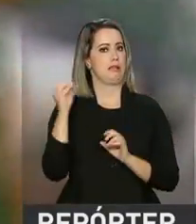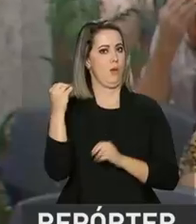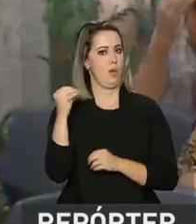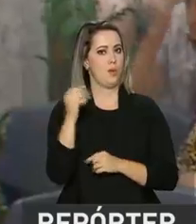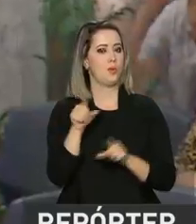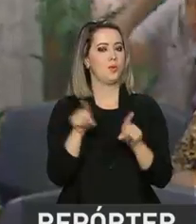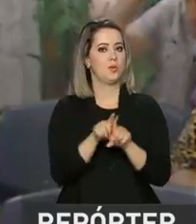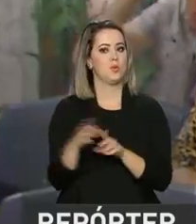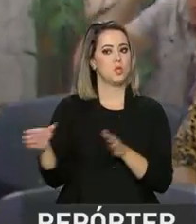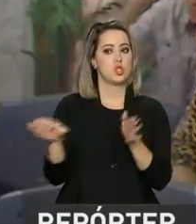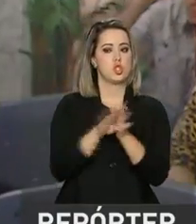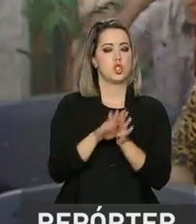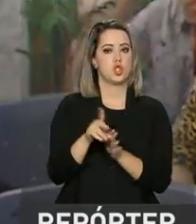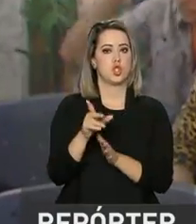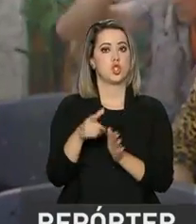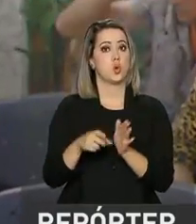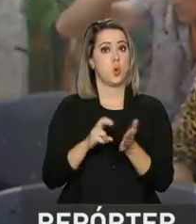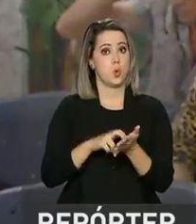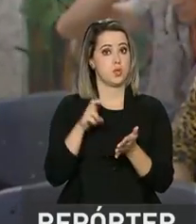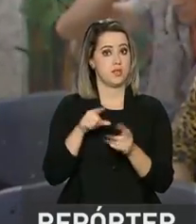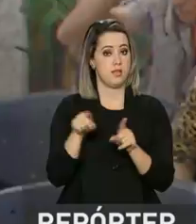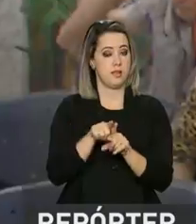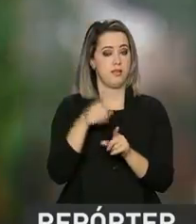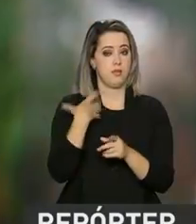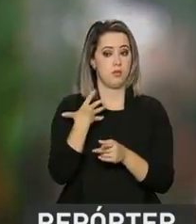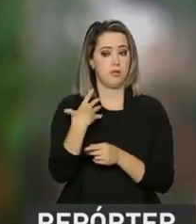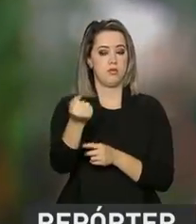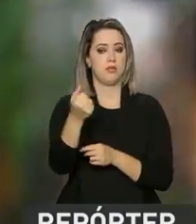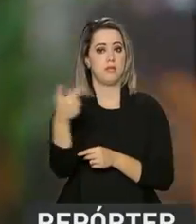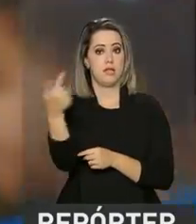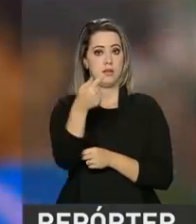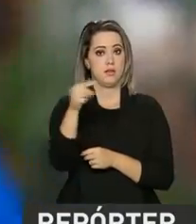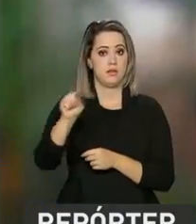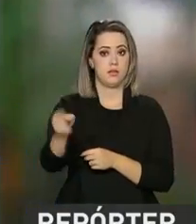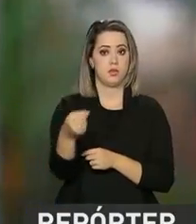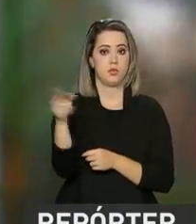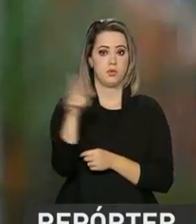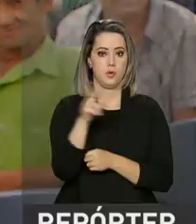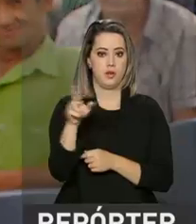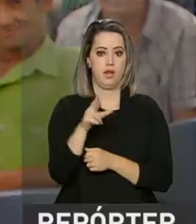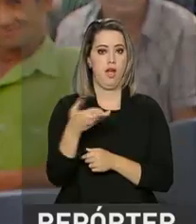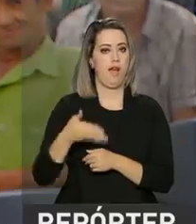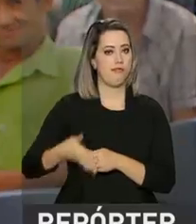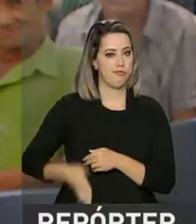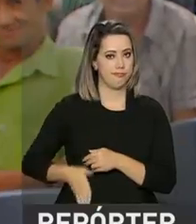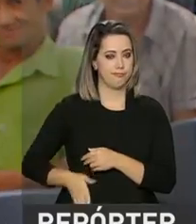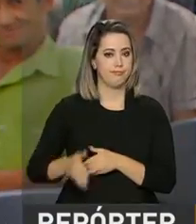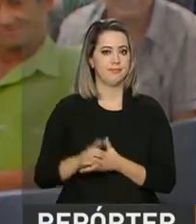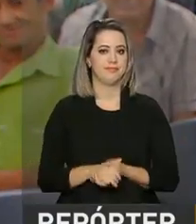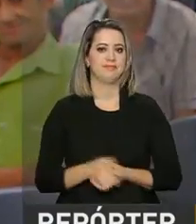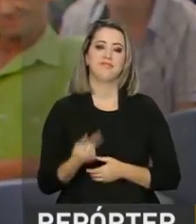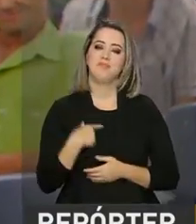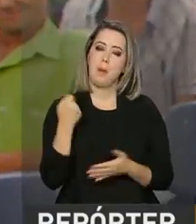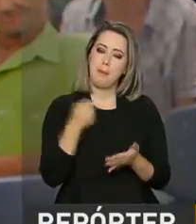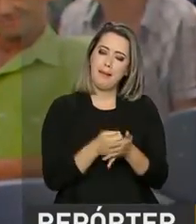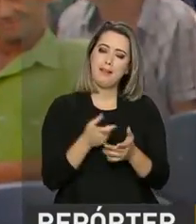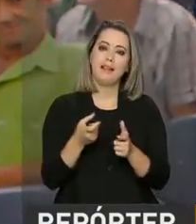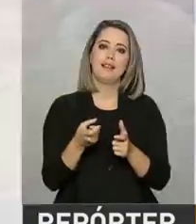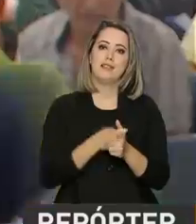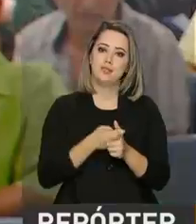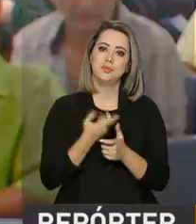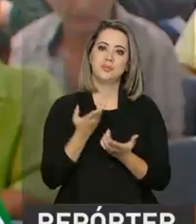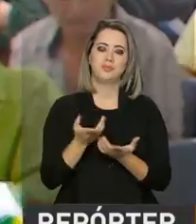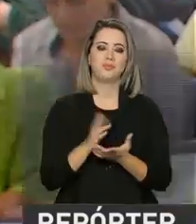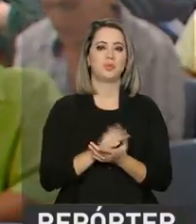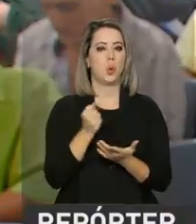outubro chegou cedo a agência e saiu de lá com R 7.000 no bolso pagar as contas para poder comprar